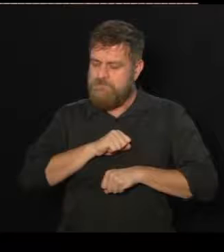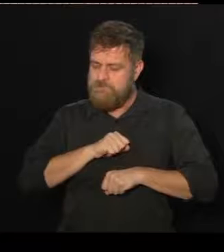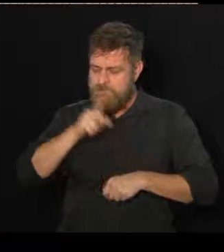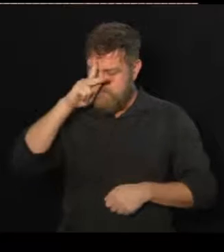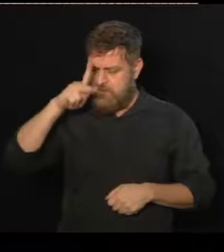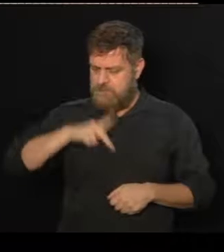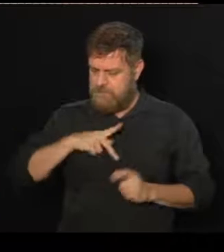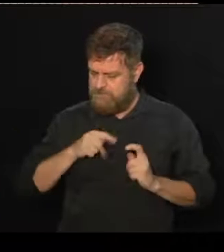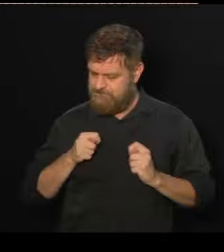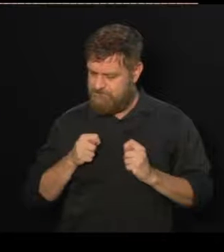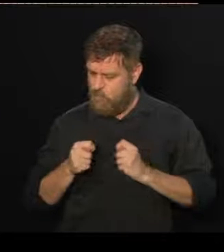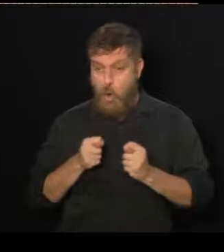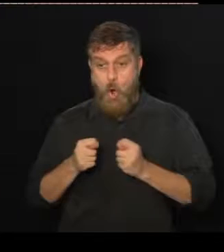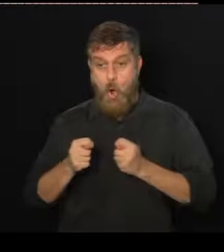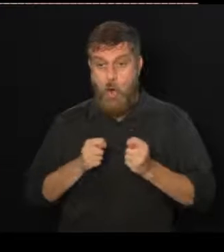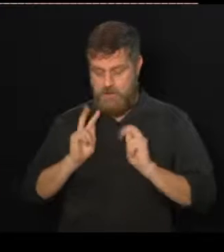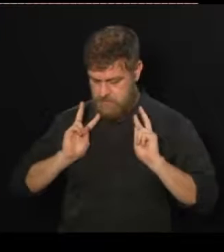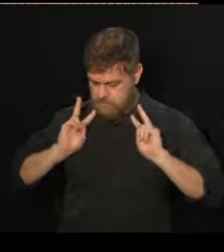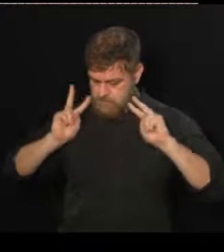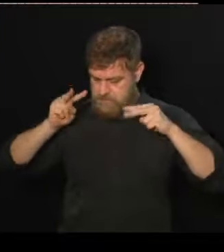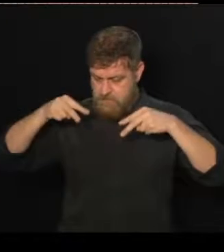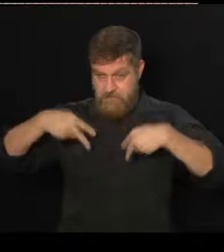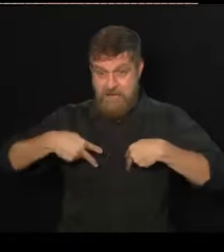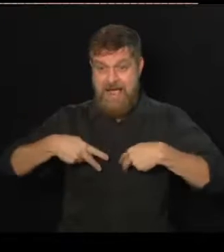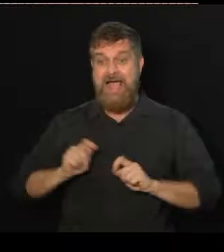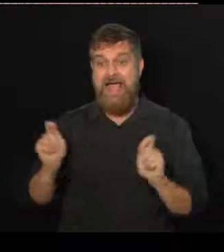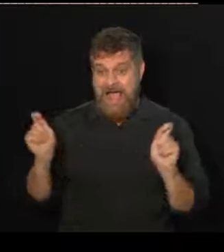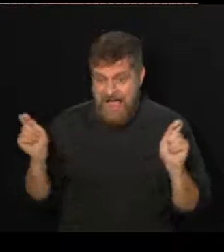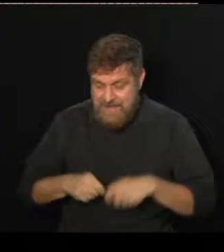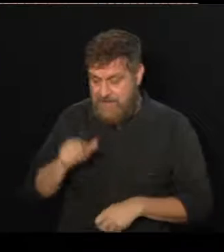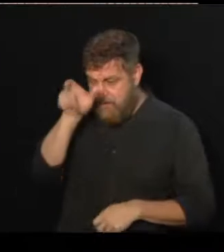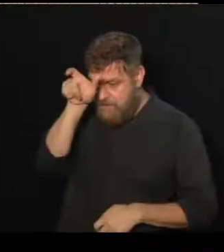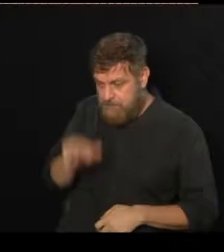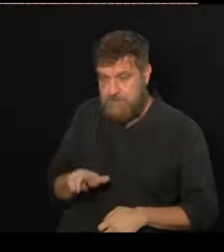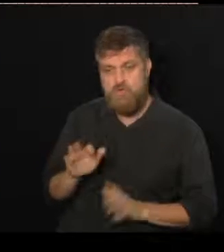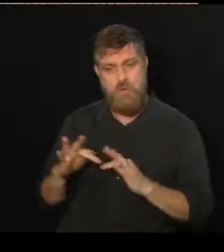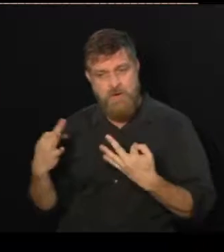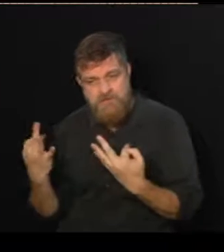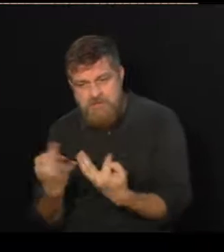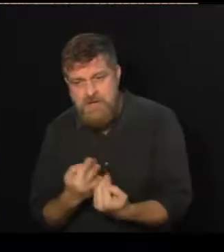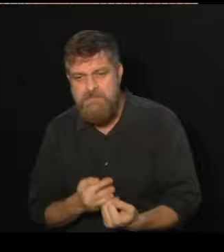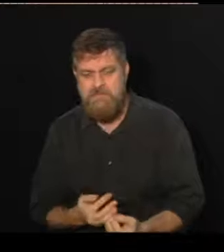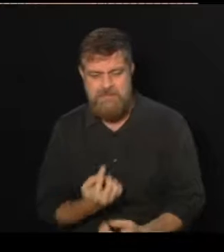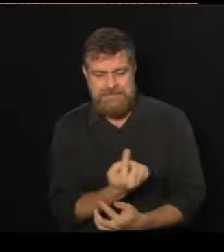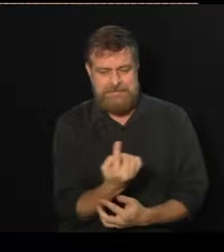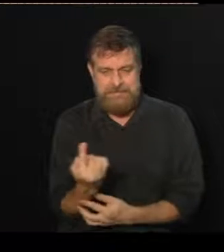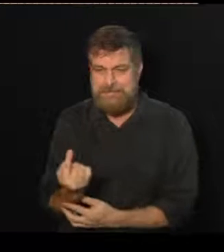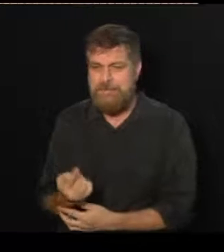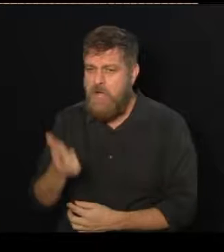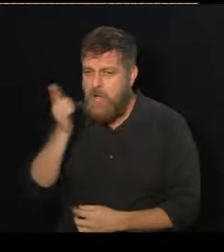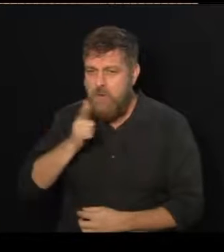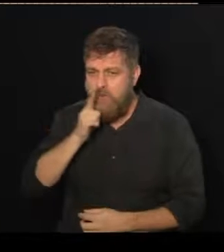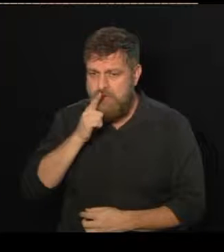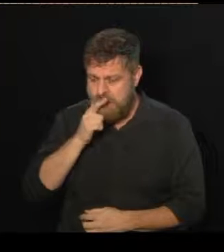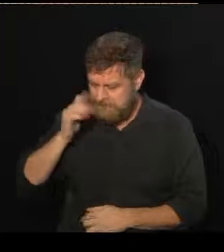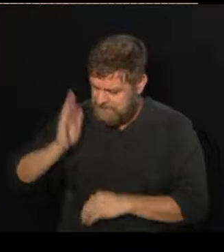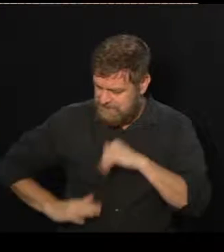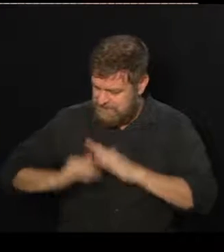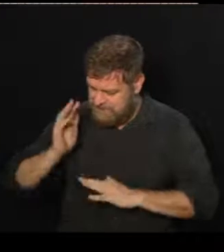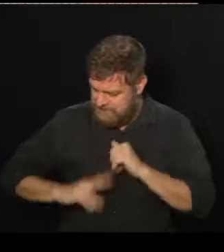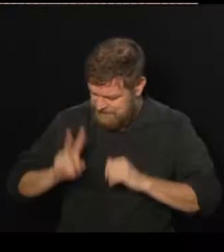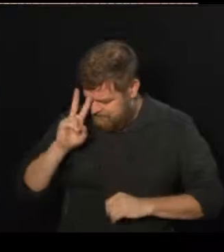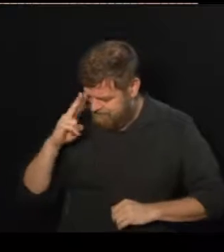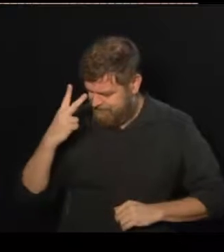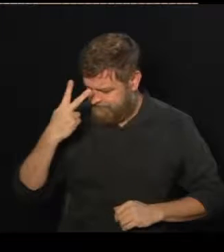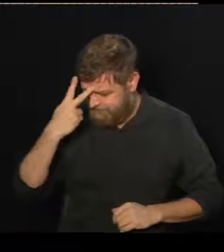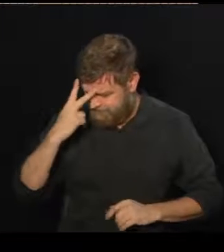o autoequilíbrio, e que isso pode levar essa pessoa, essa família, esse indivíduo a tomar atitudes com